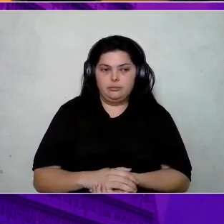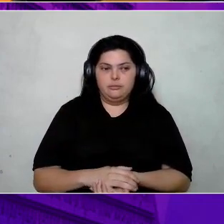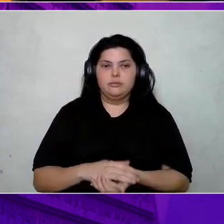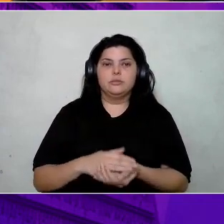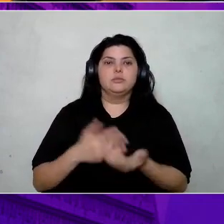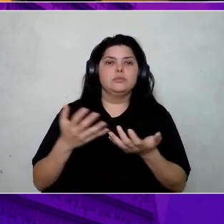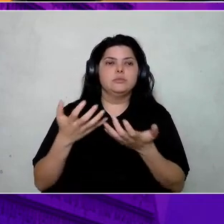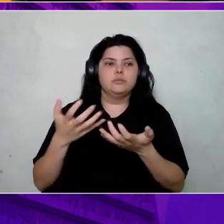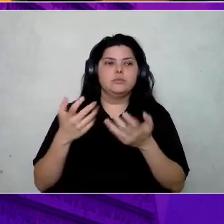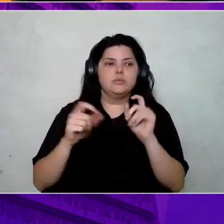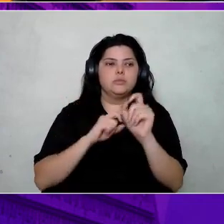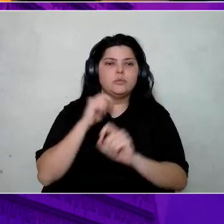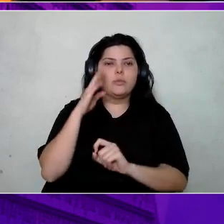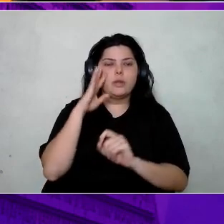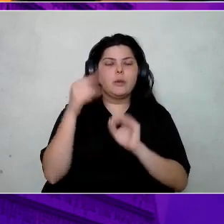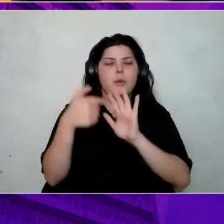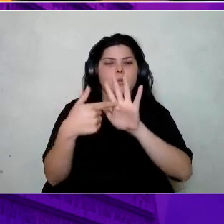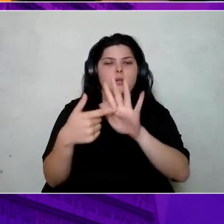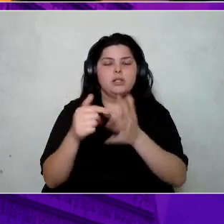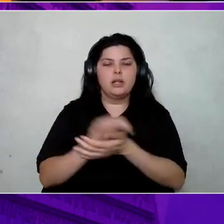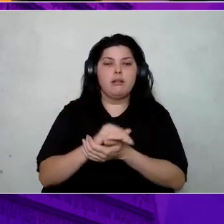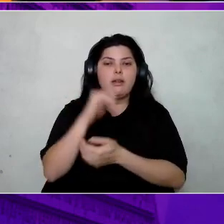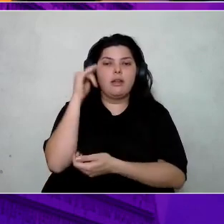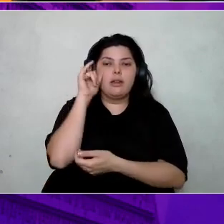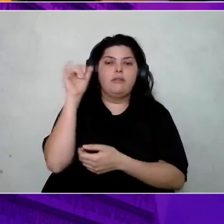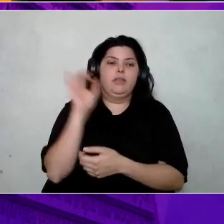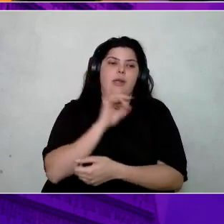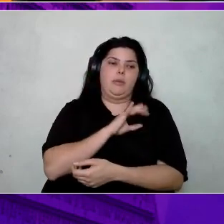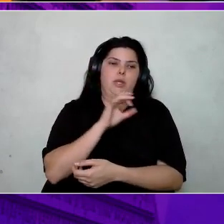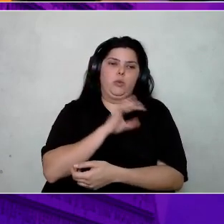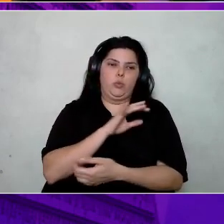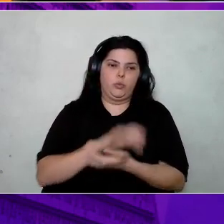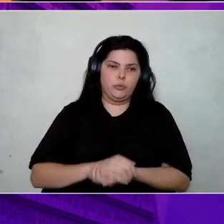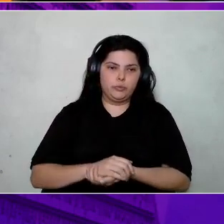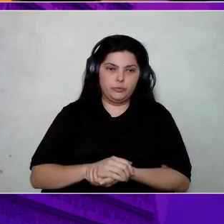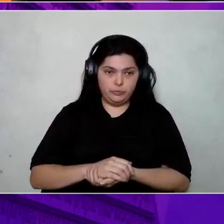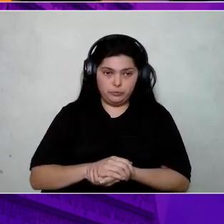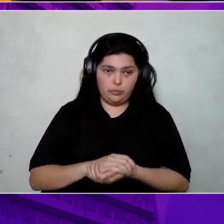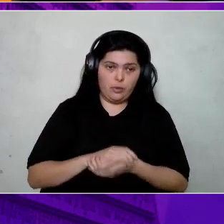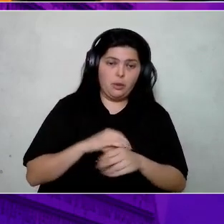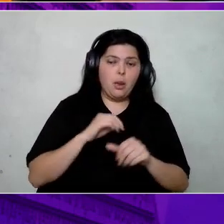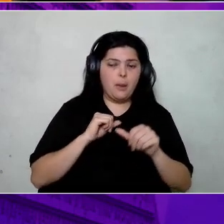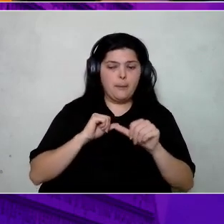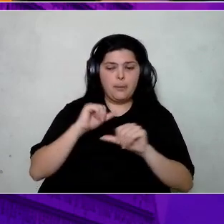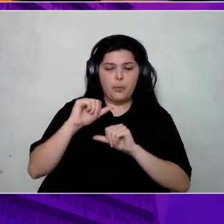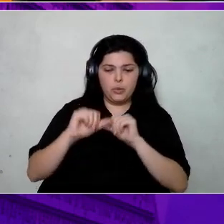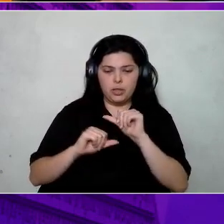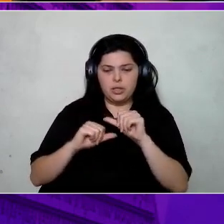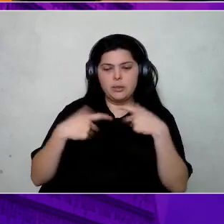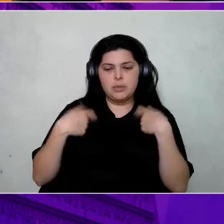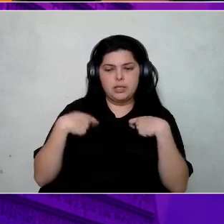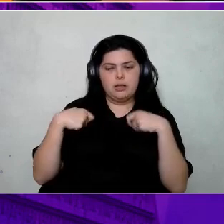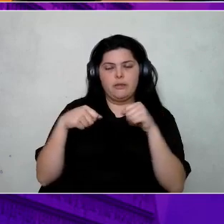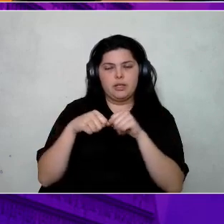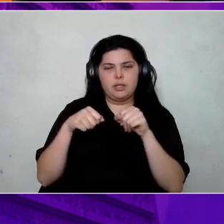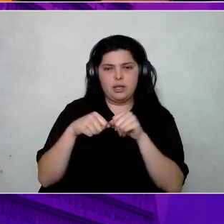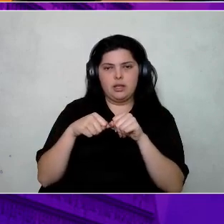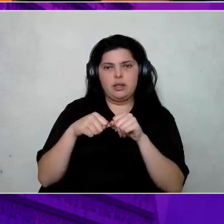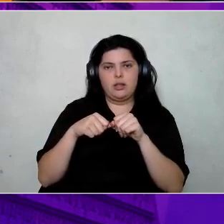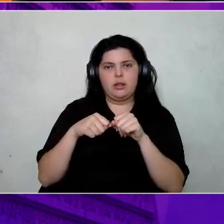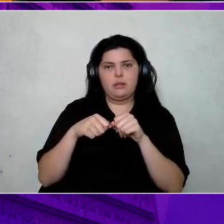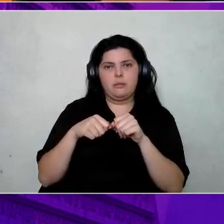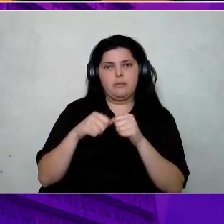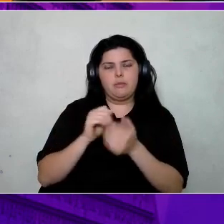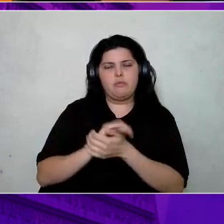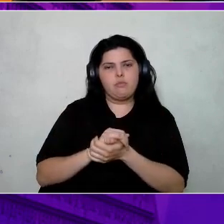principalmente trazer para vocês é evite o medo. Qualquer mudança que você vai trazer para o ambiente, né,